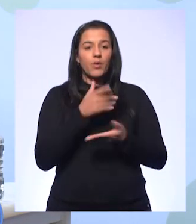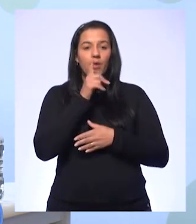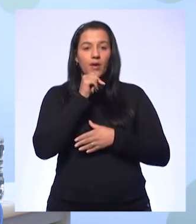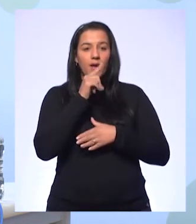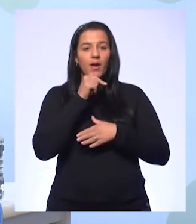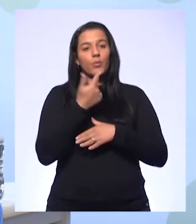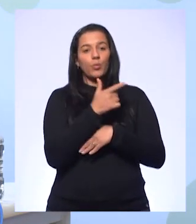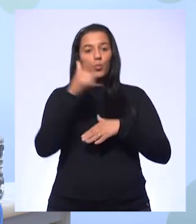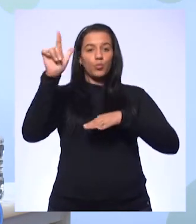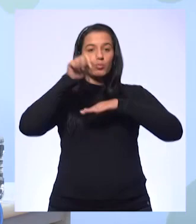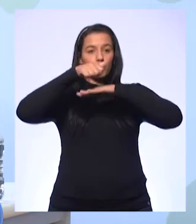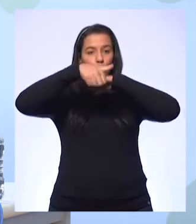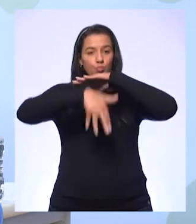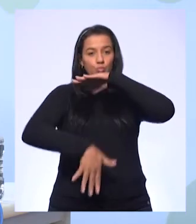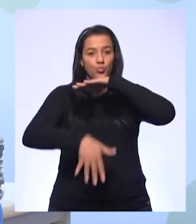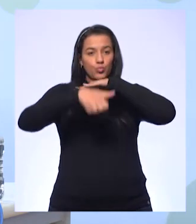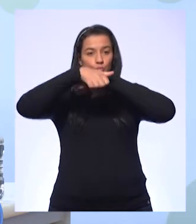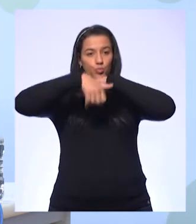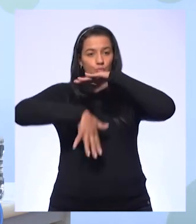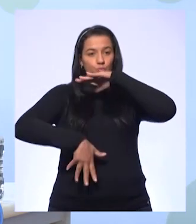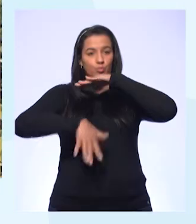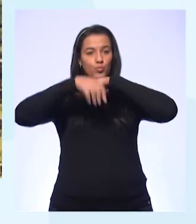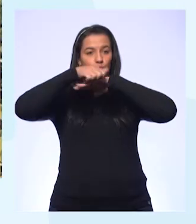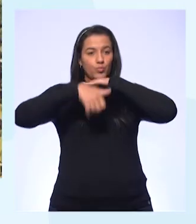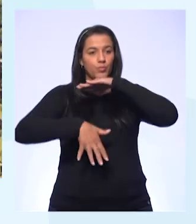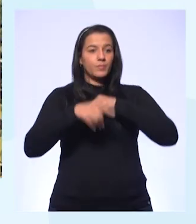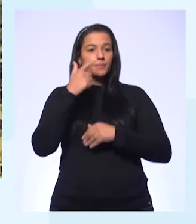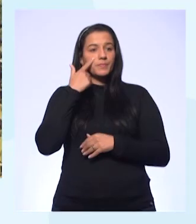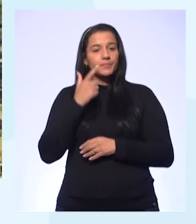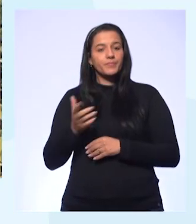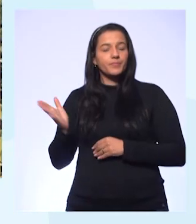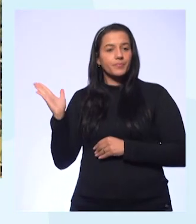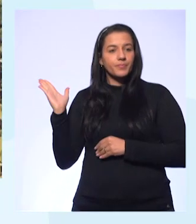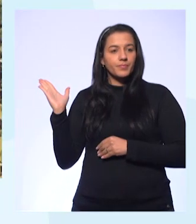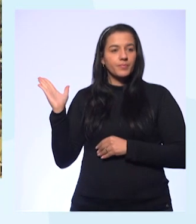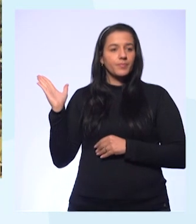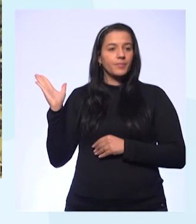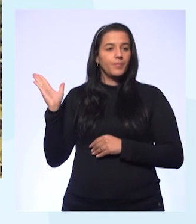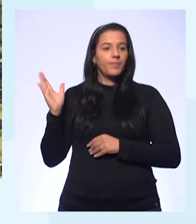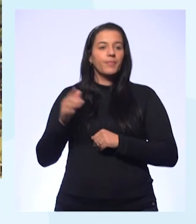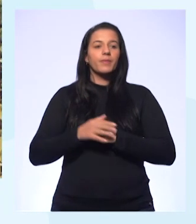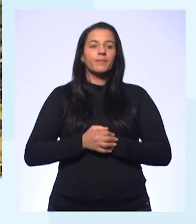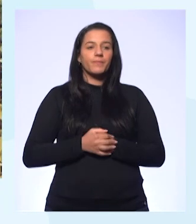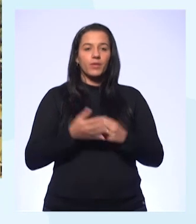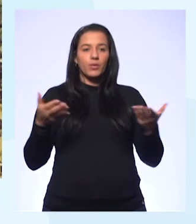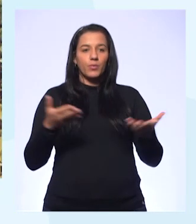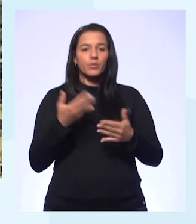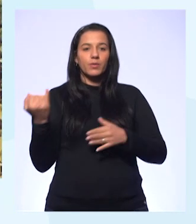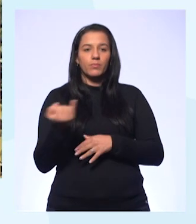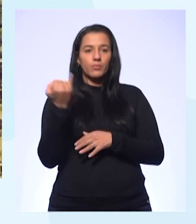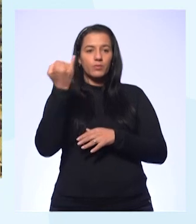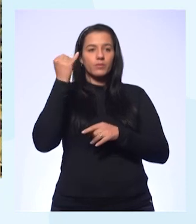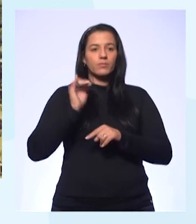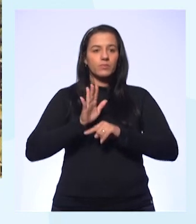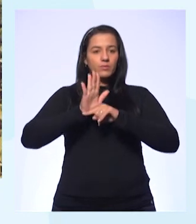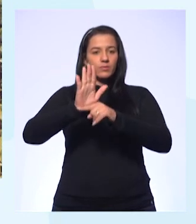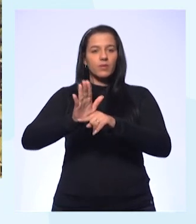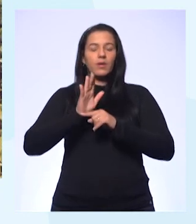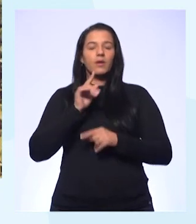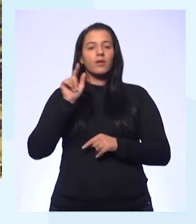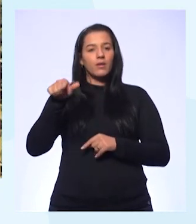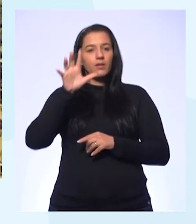que é outra questão aí importante sobre as águas aí, né, de suma importância aí para a formação hídrica da África. Então nós